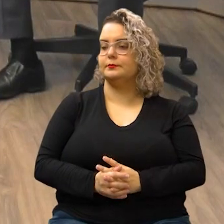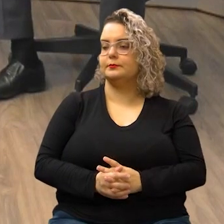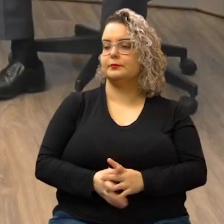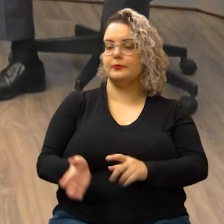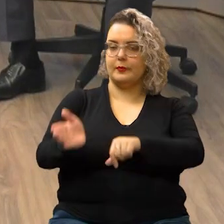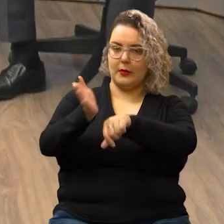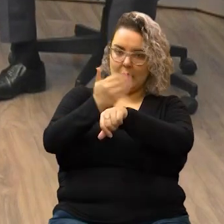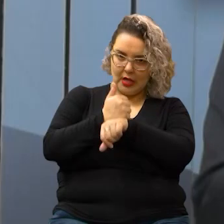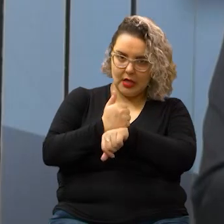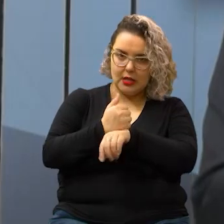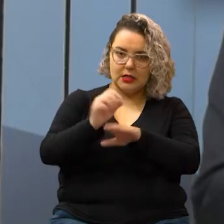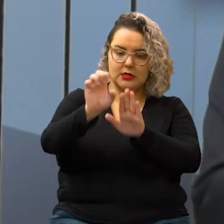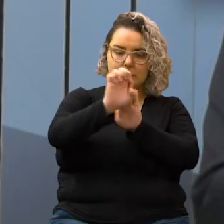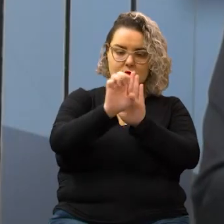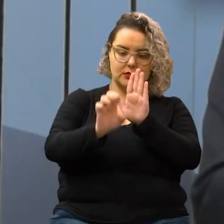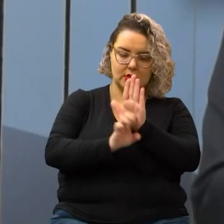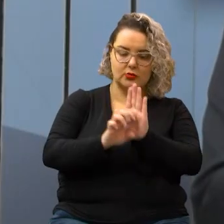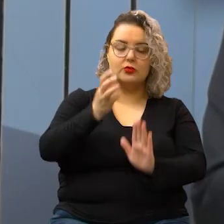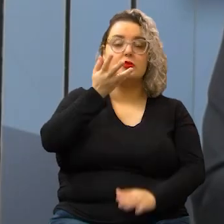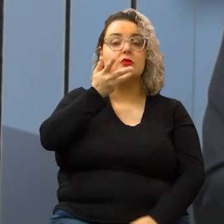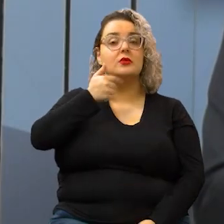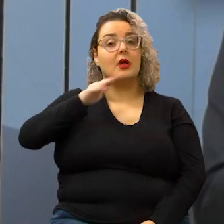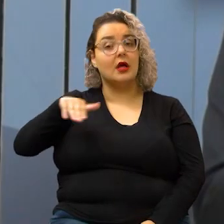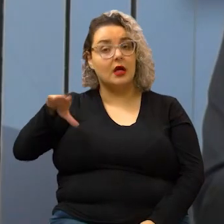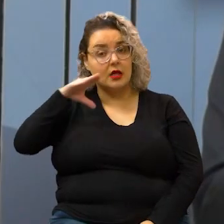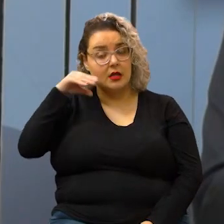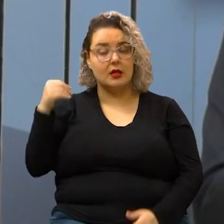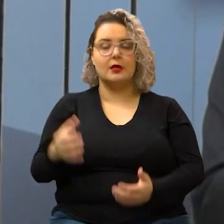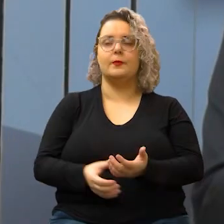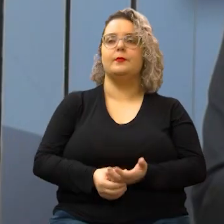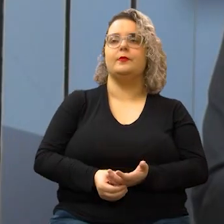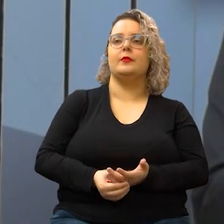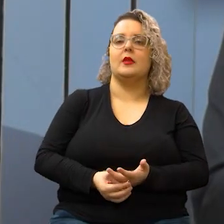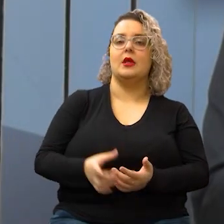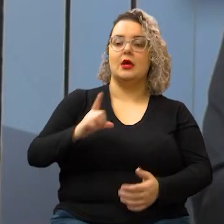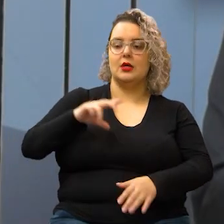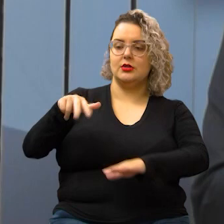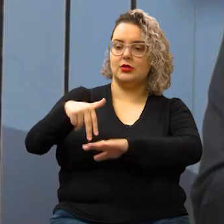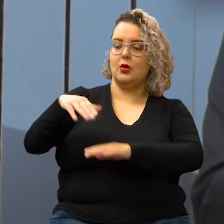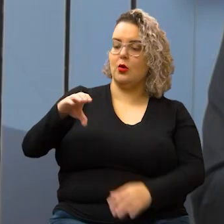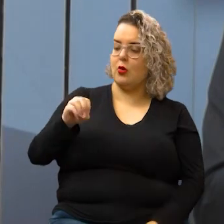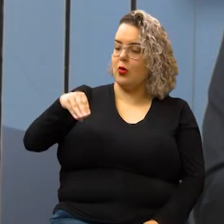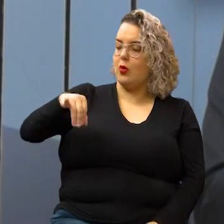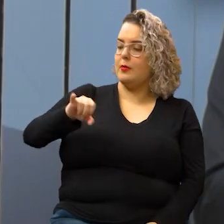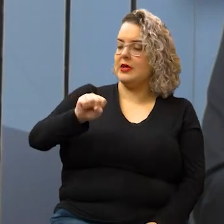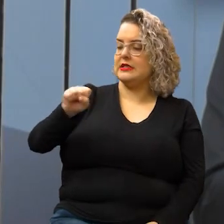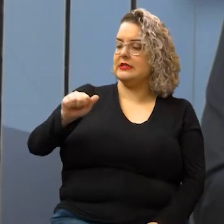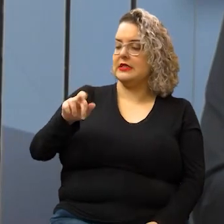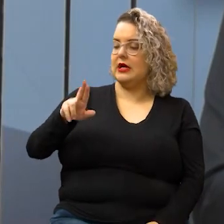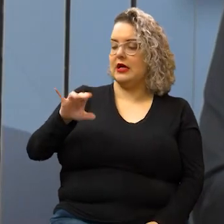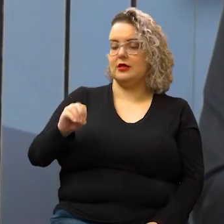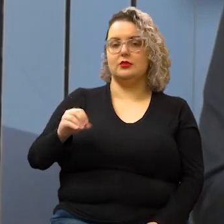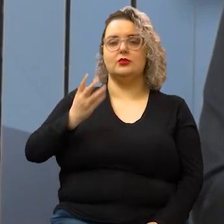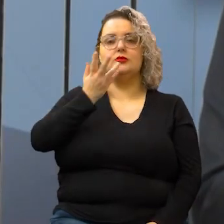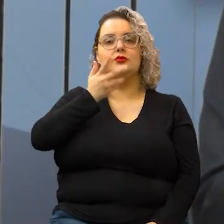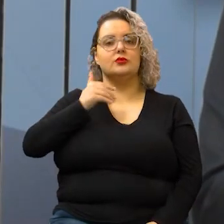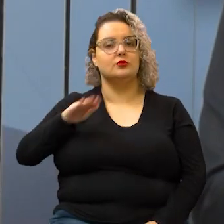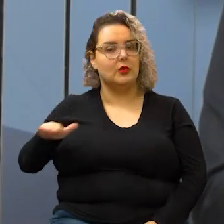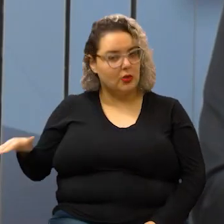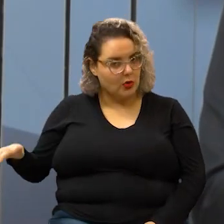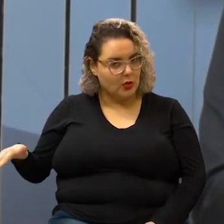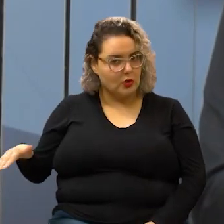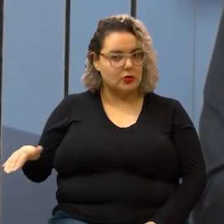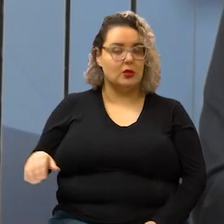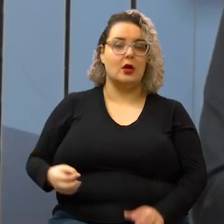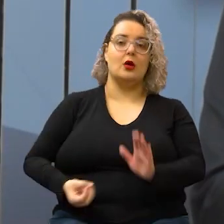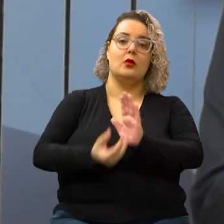Antes do Estatuto da Criança e do Adolescente, nós tínhamos o comissário de menores, né? Com a edição do ECA,